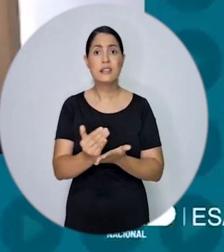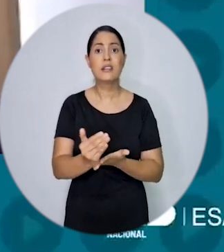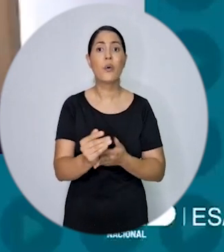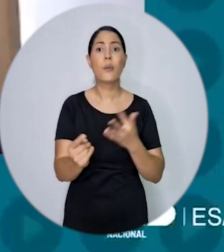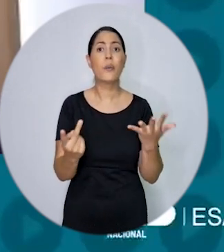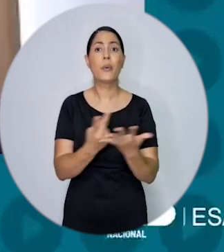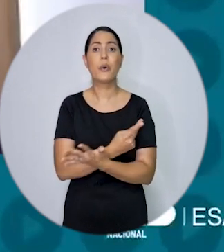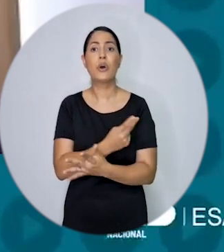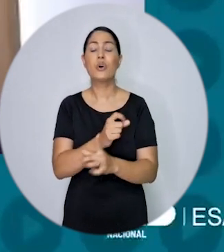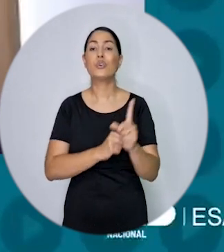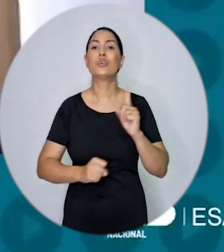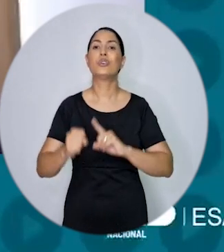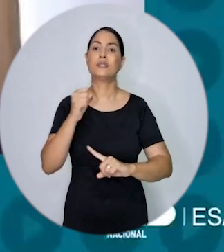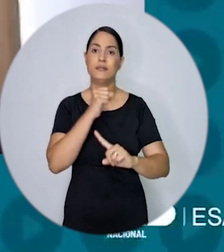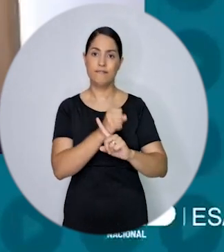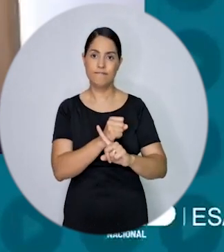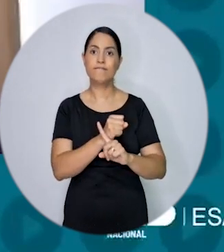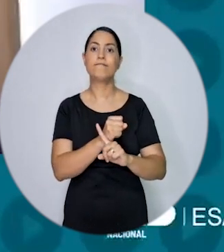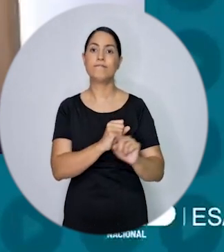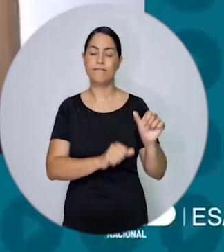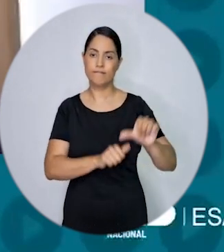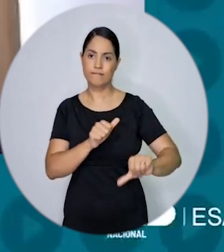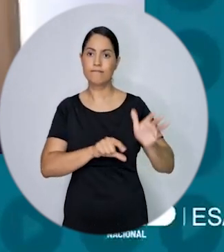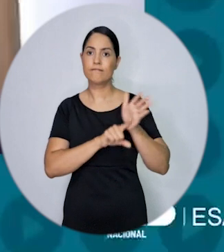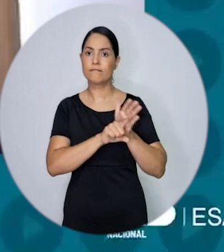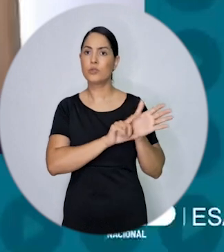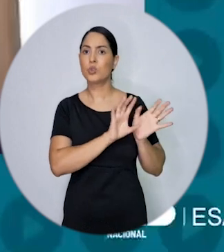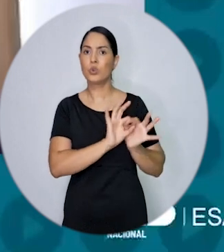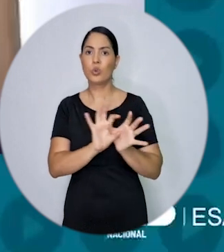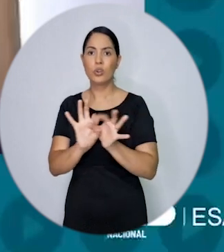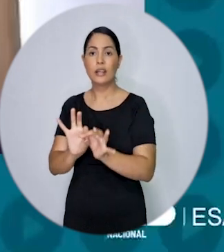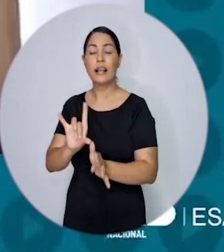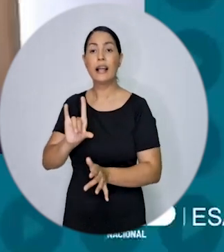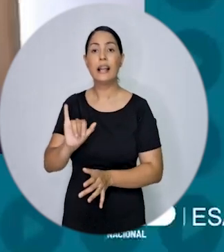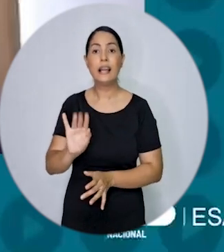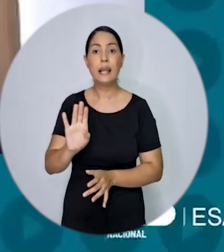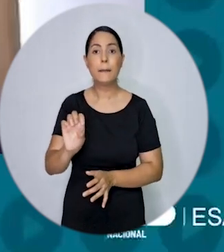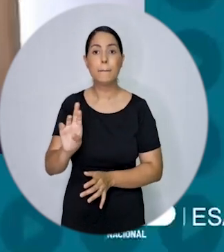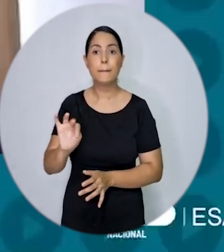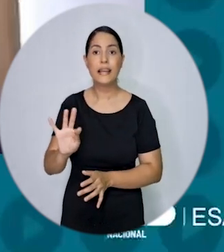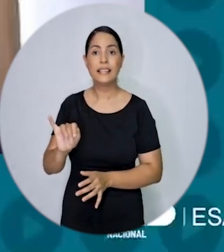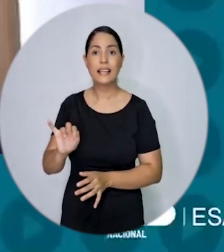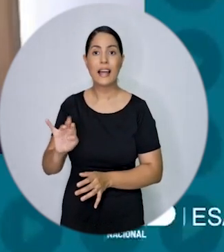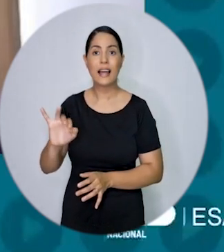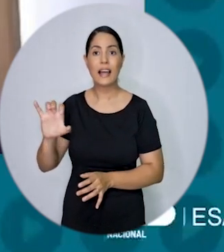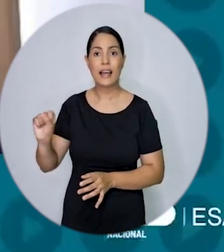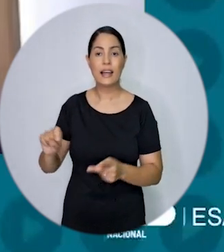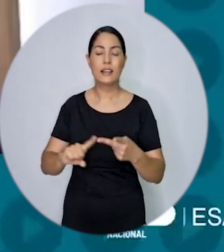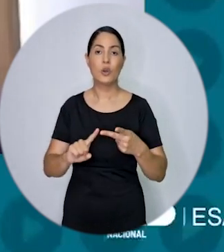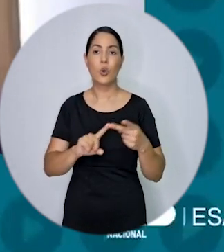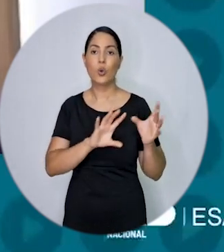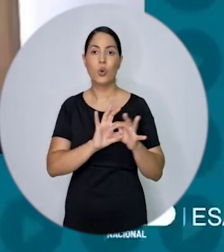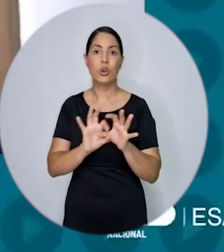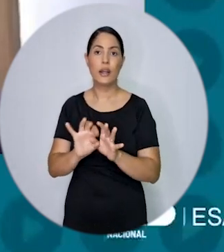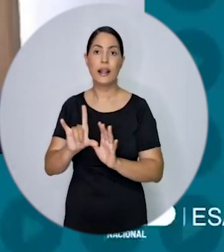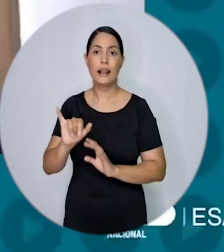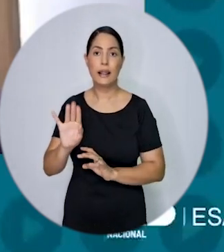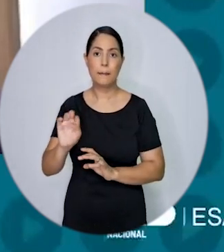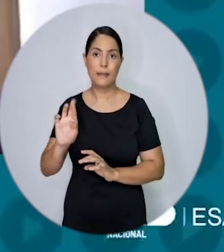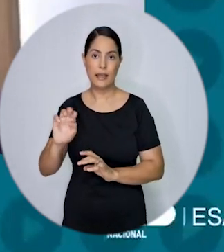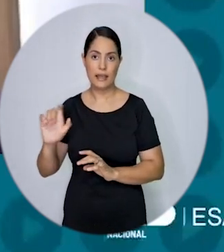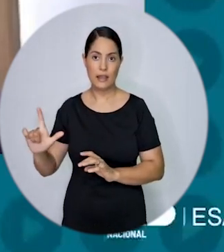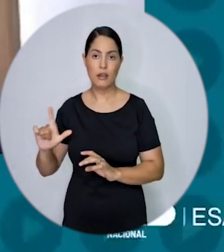sociedade se enamorar por teses libertárias, né, ou teses liberais. Isso aconteceu, né,